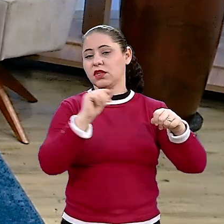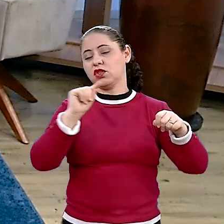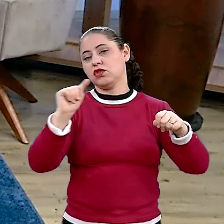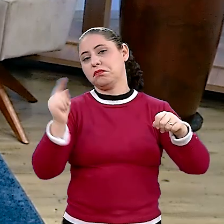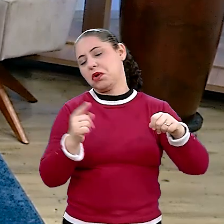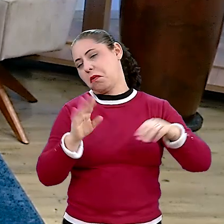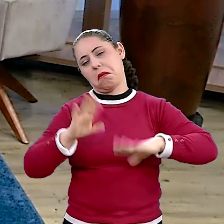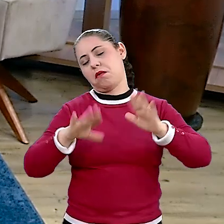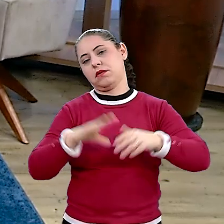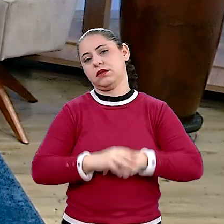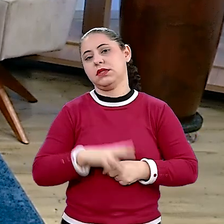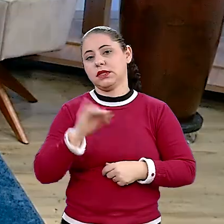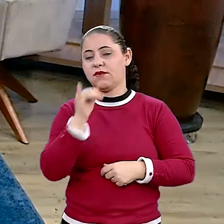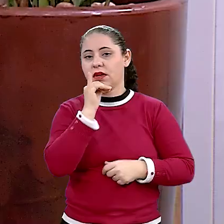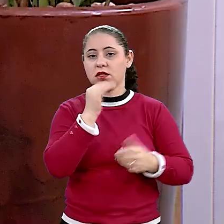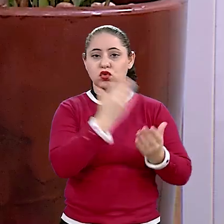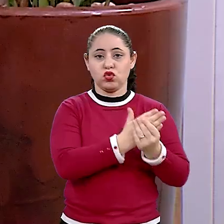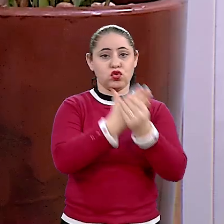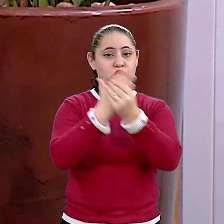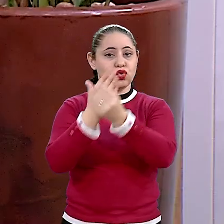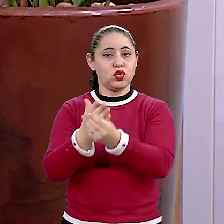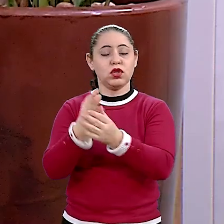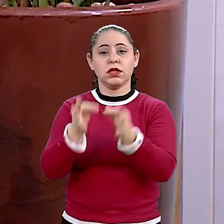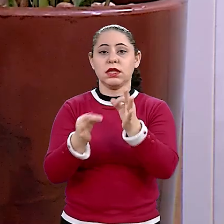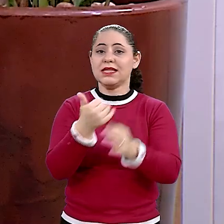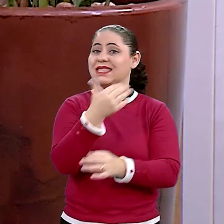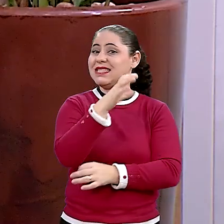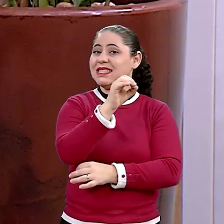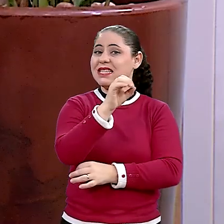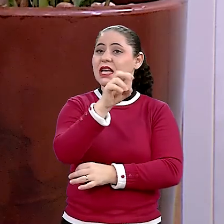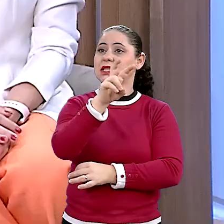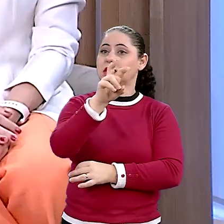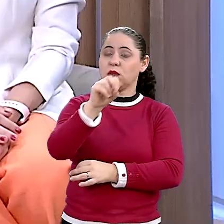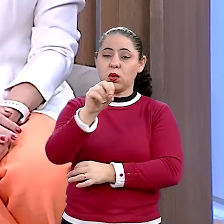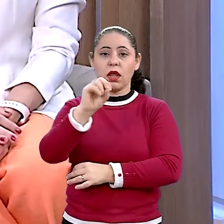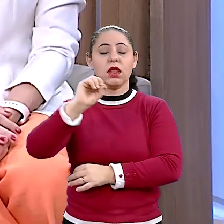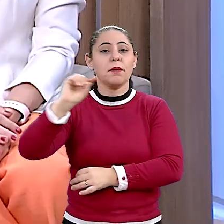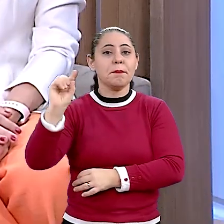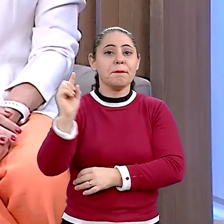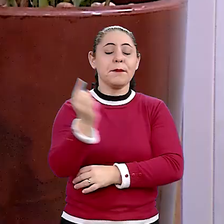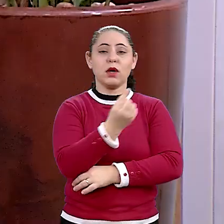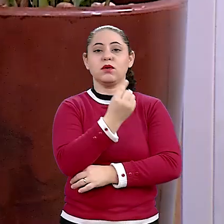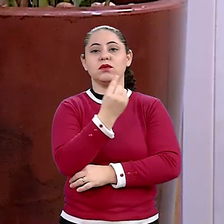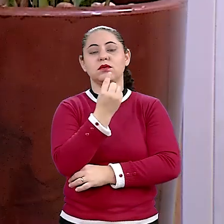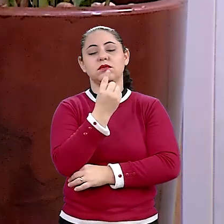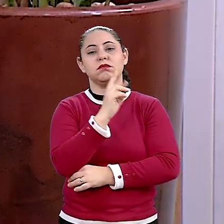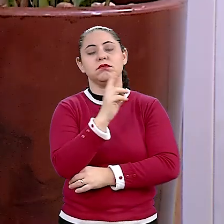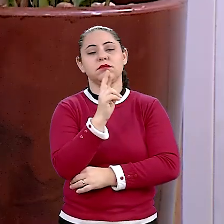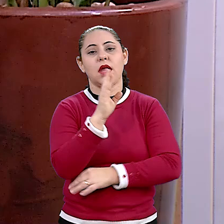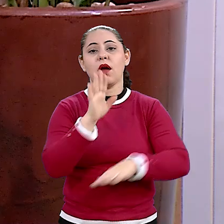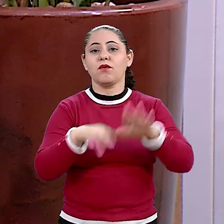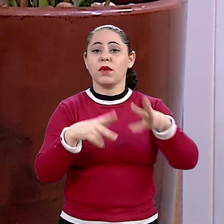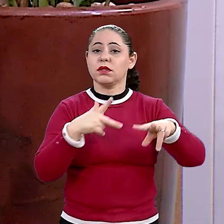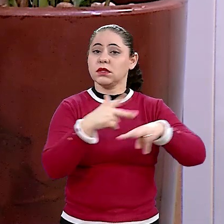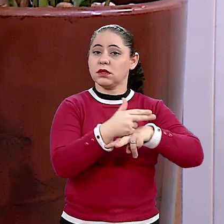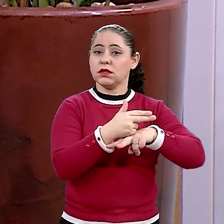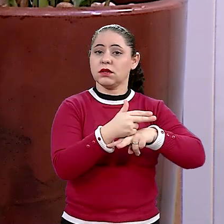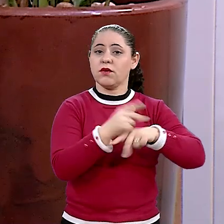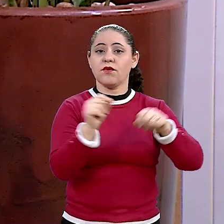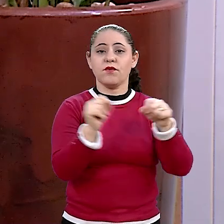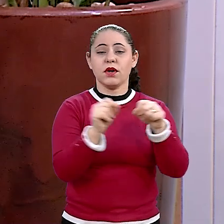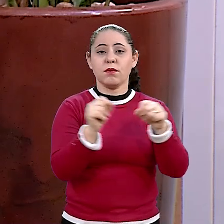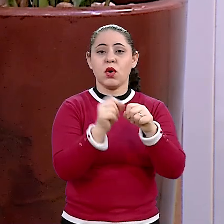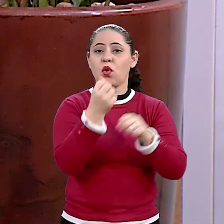vamos supor. Se entra pela judicialização, sai por 100, sai por 150 mil reais. Existem casos de algumas cirurgias que são feitas